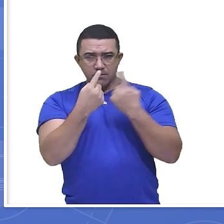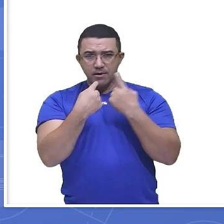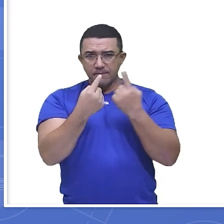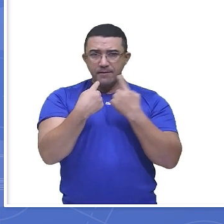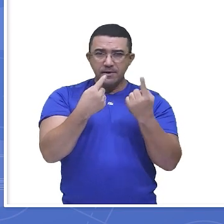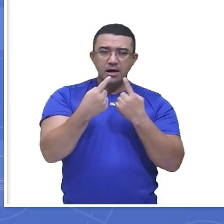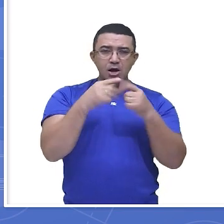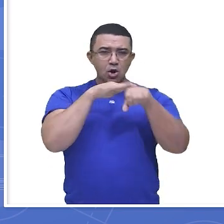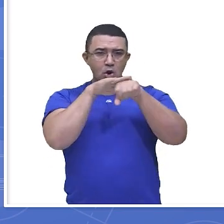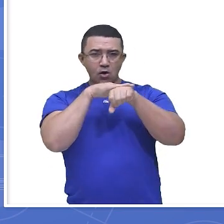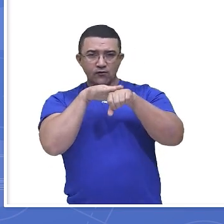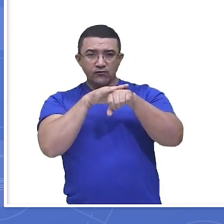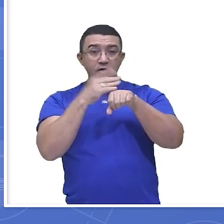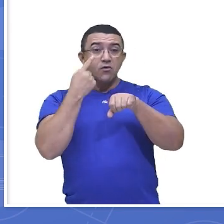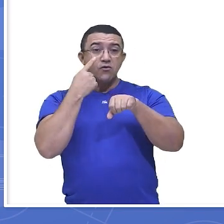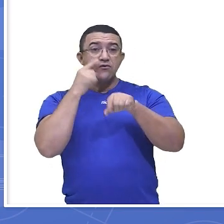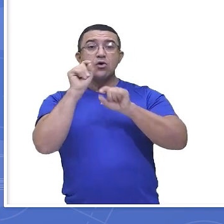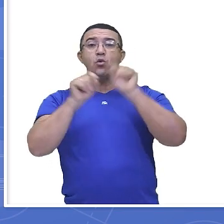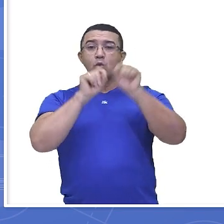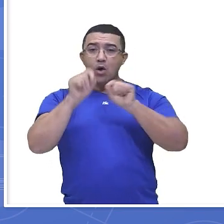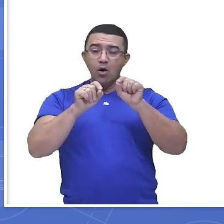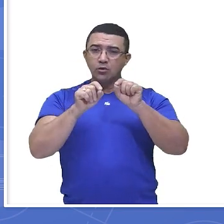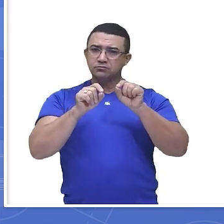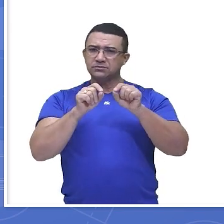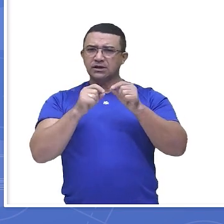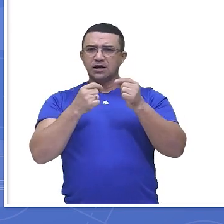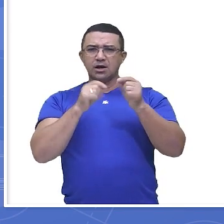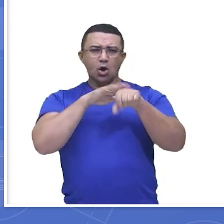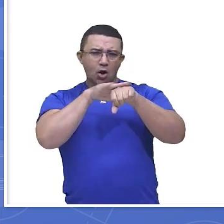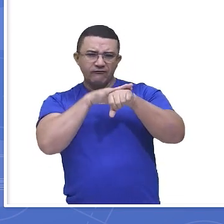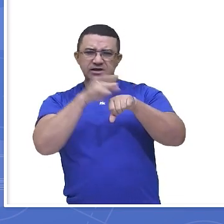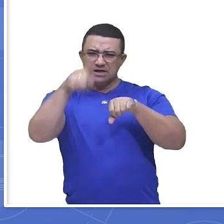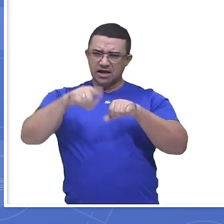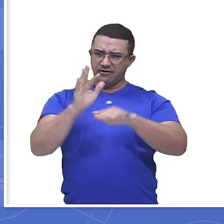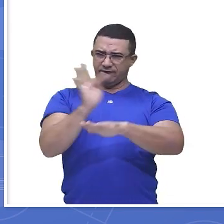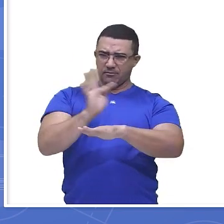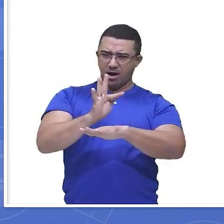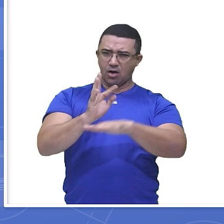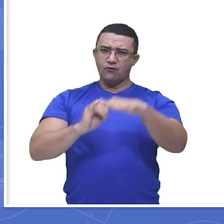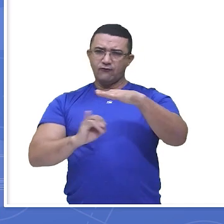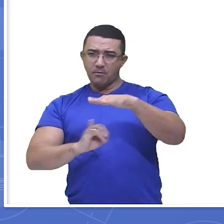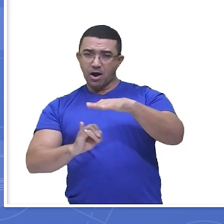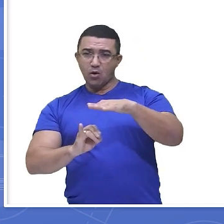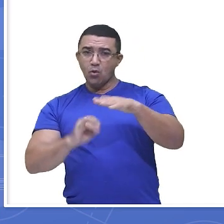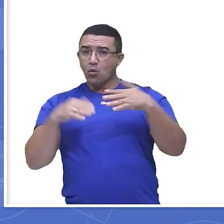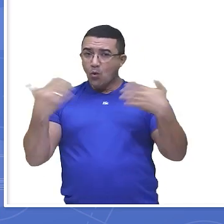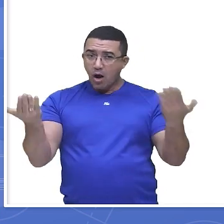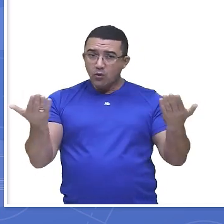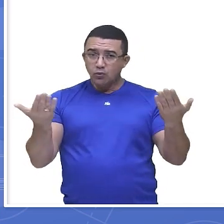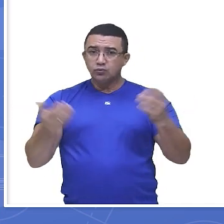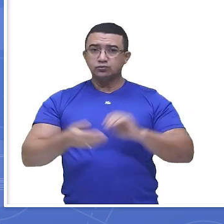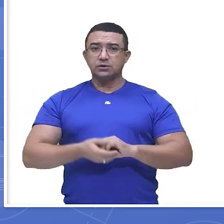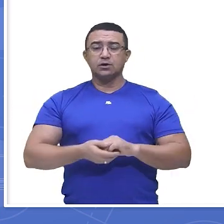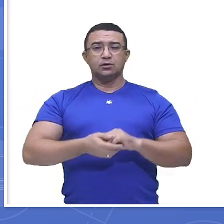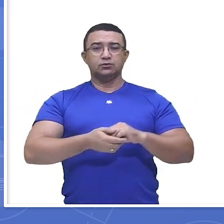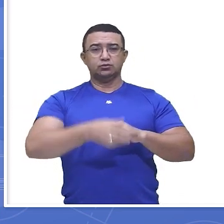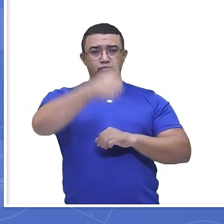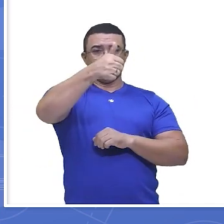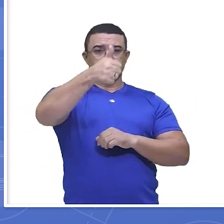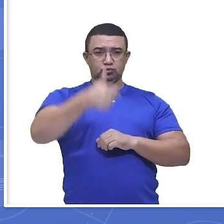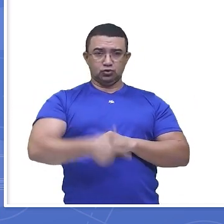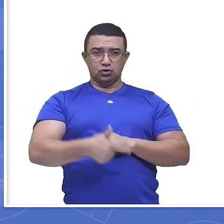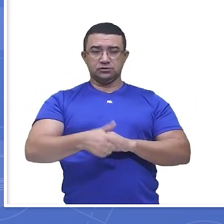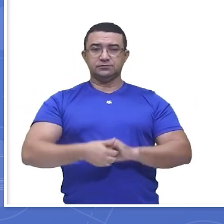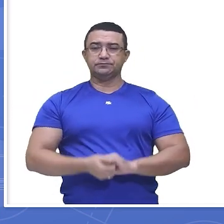e identifique as formas. Será se o diálogo é formal? Será só informal? Temos 2 diálogos aí, 1 e 2. E a segunda